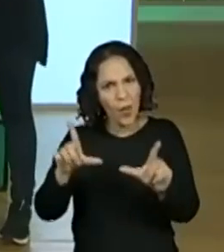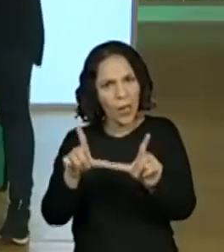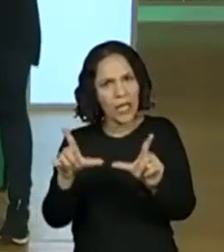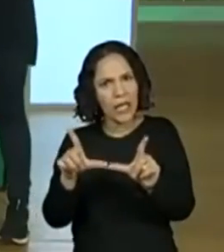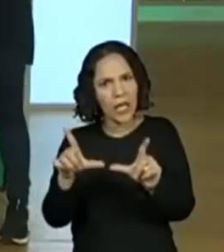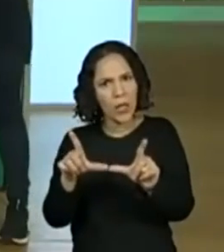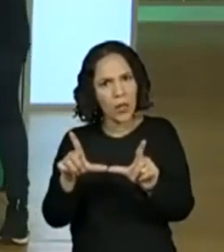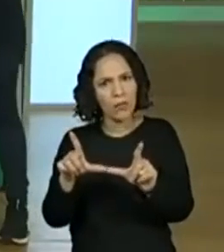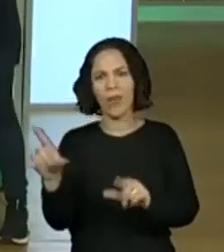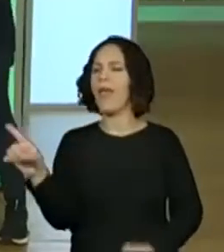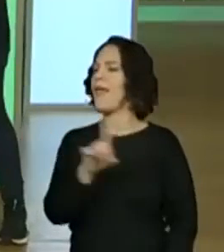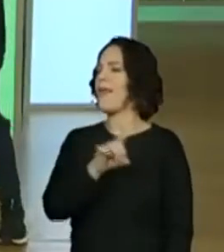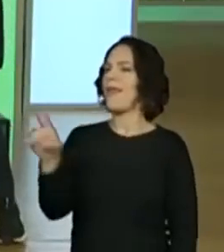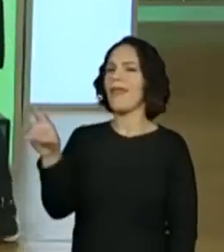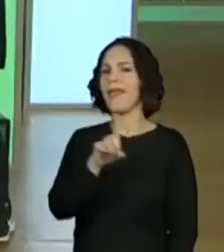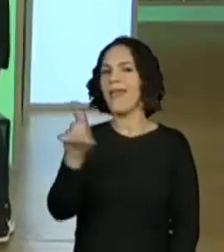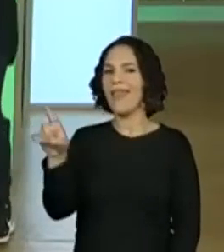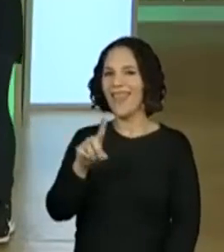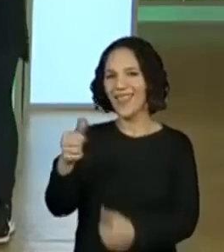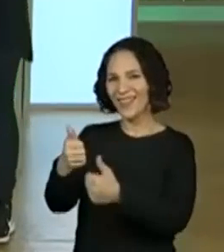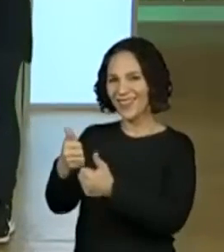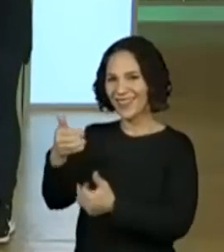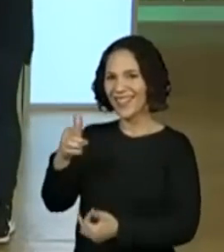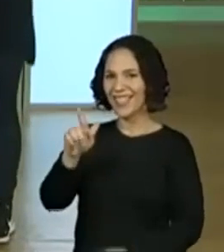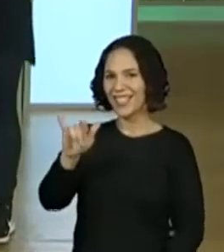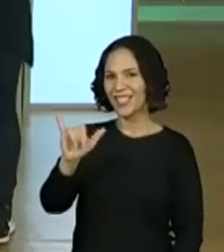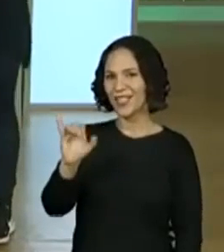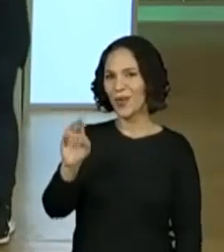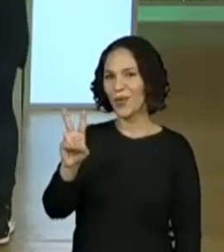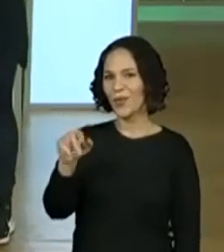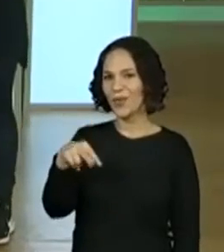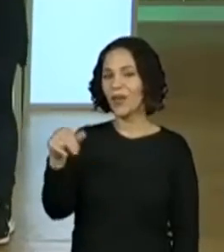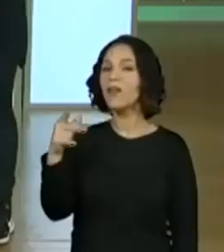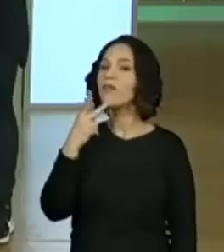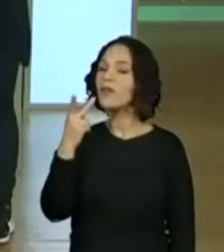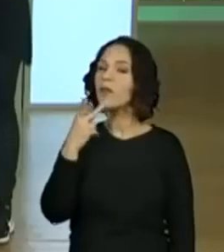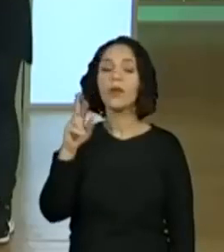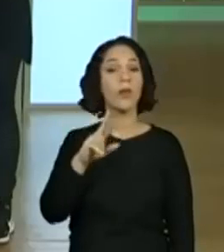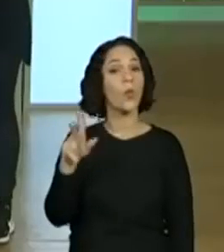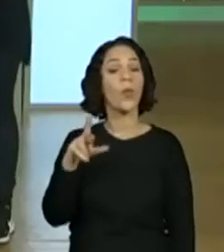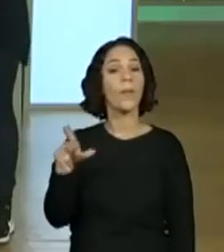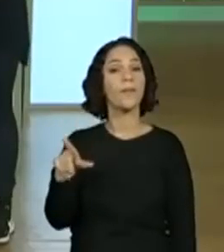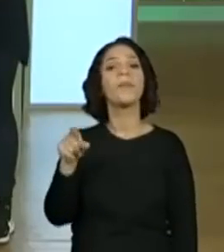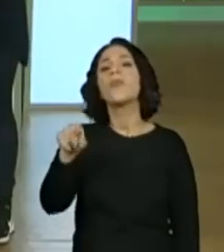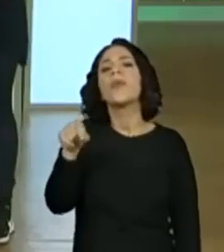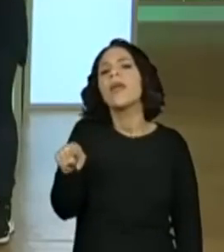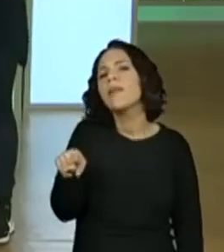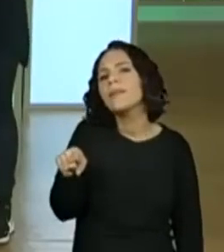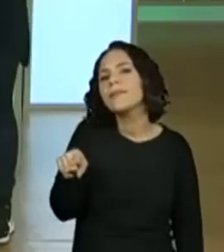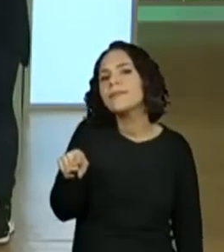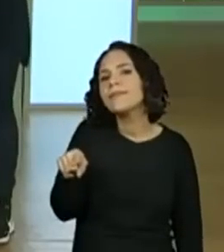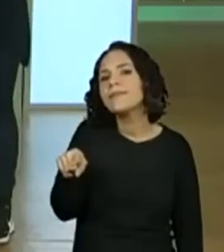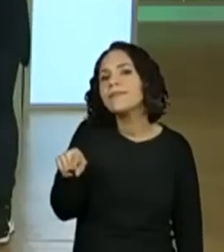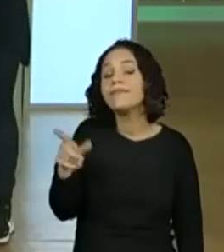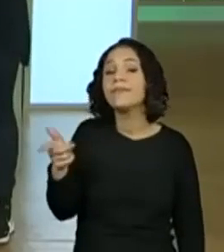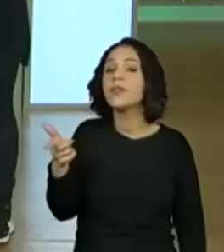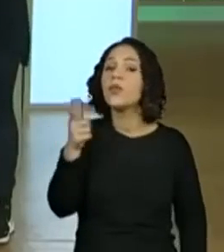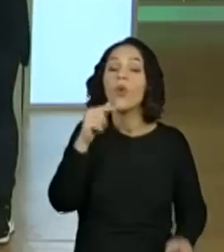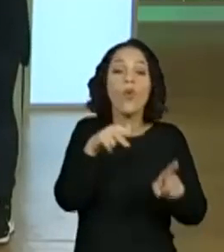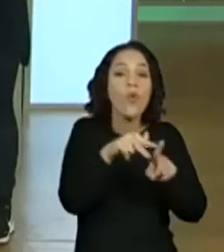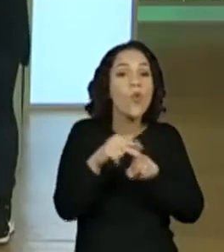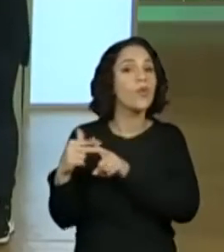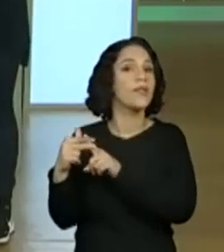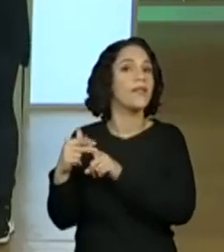aí pra gente. Não, a Giovana já colocou. Não. É o quê? O que é? Pra gente já consertar,